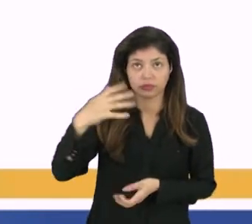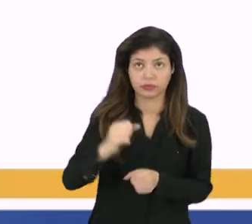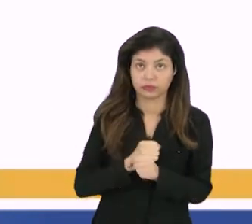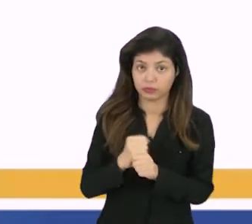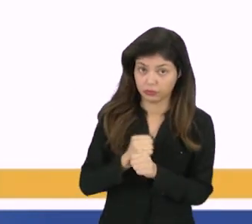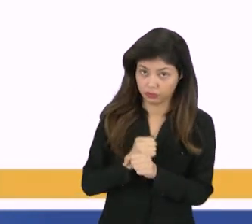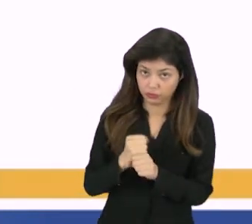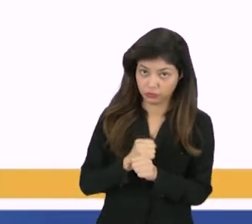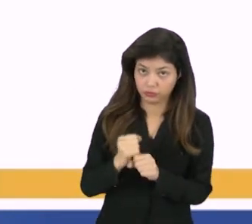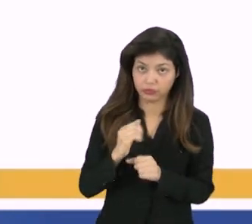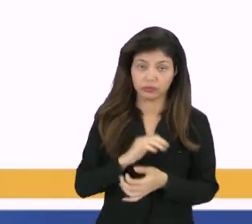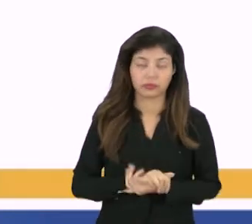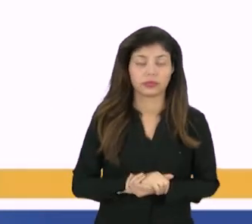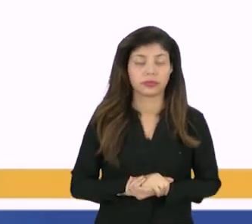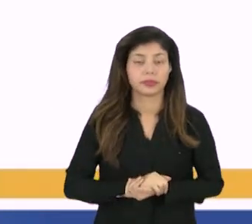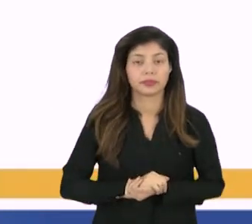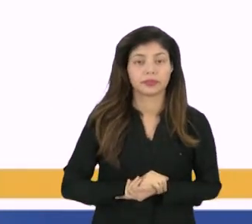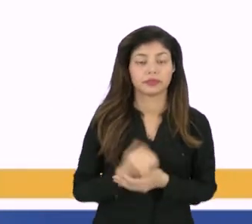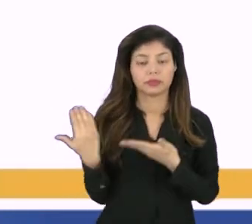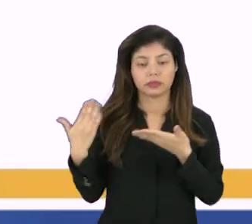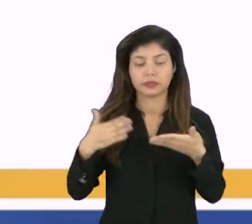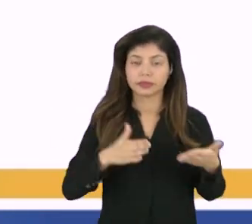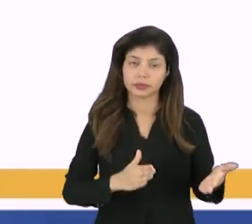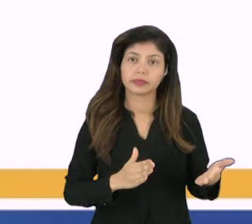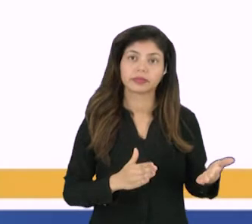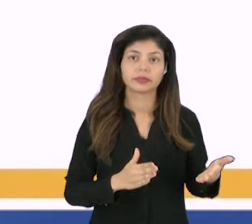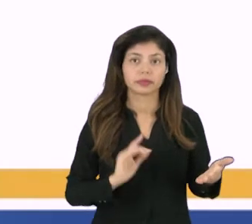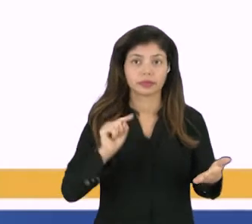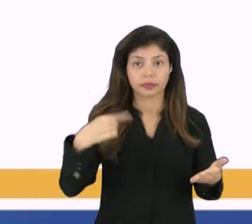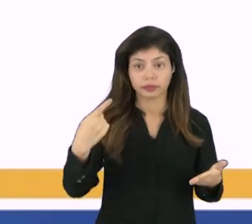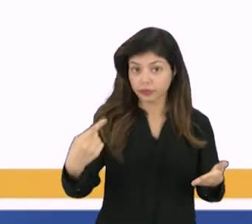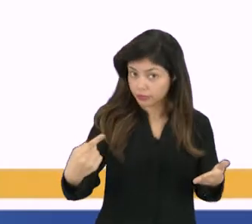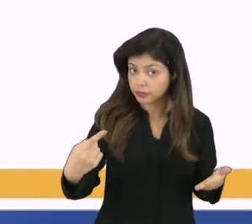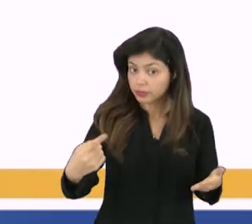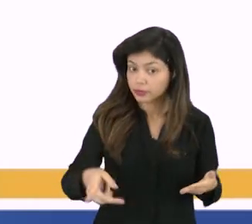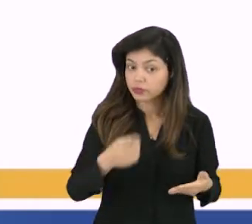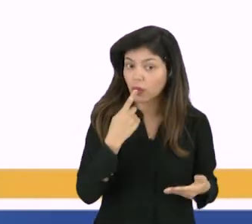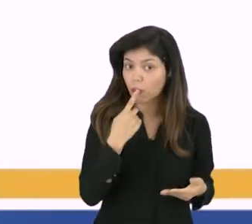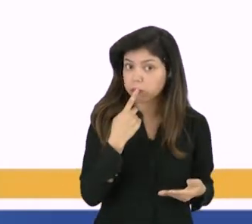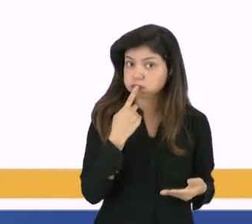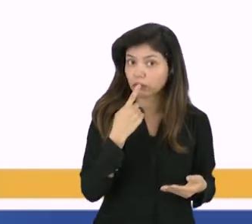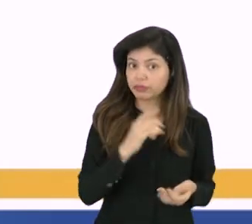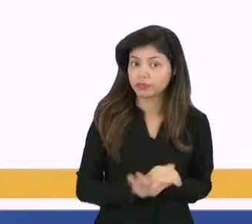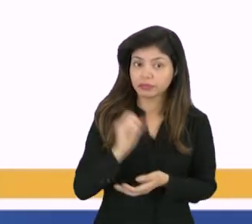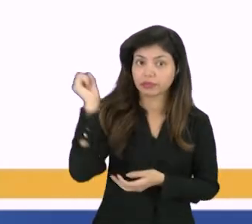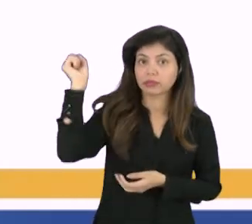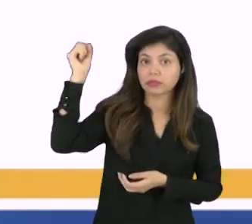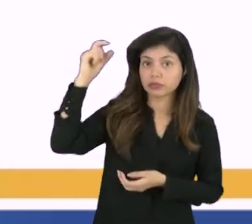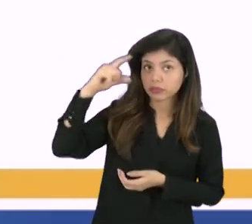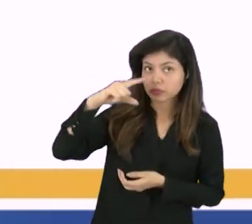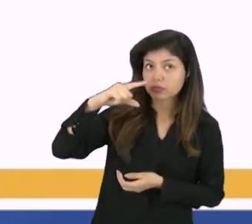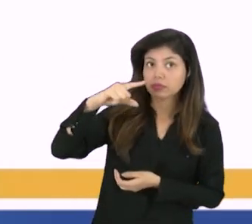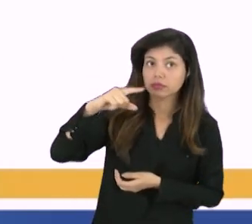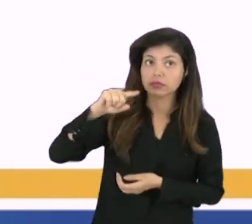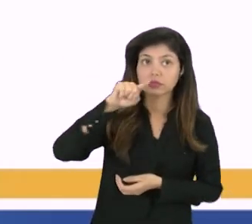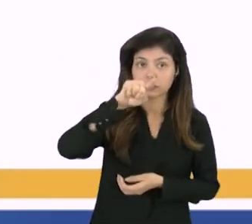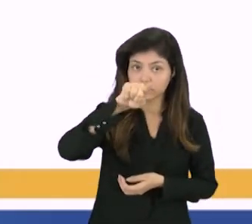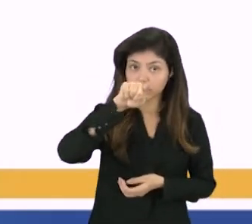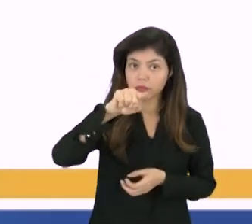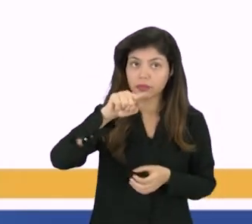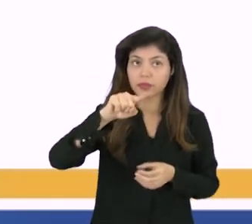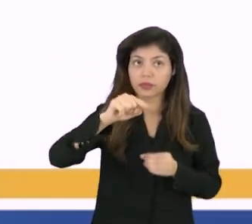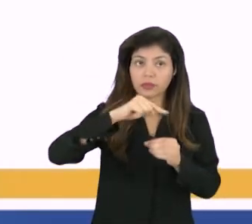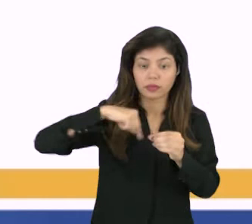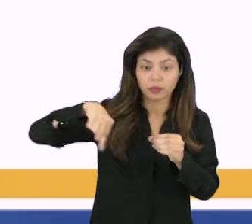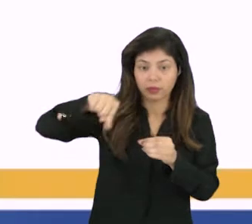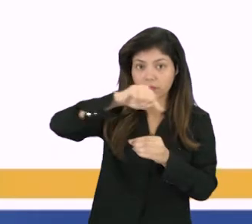4,24 anos aí para chegar lá. Isso é a estrela mais próxima do Sol. Aqui dentro, ó, deve estar por aqui, ó, algum